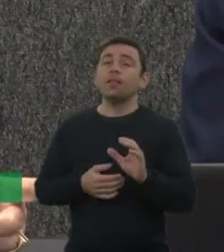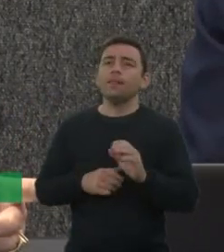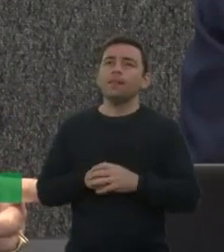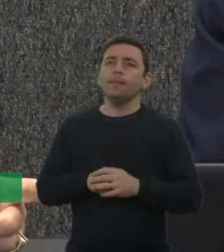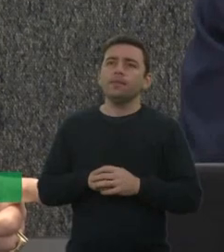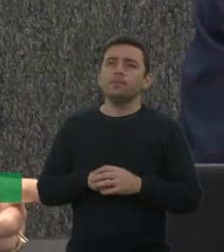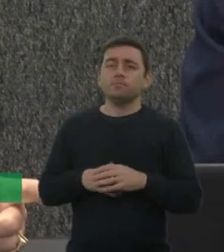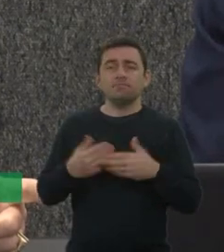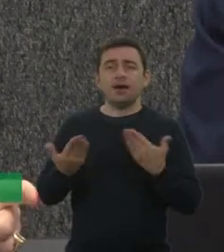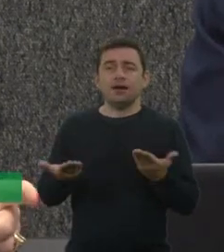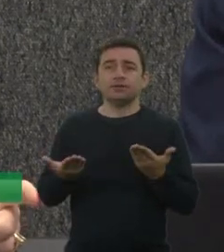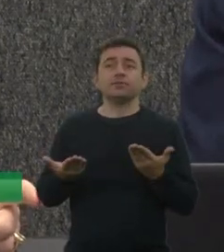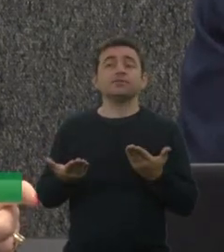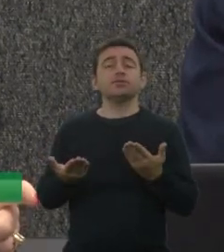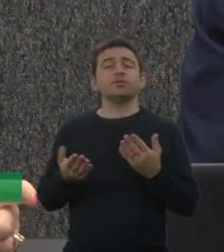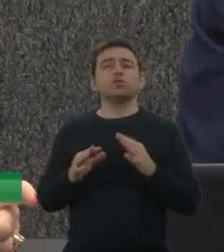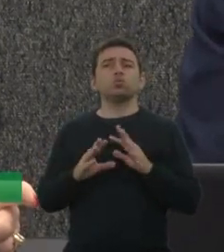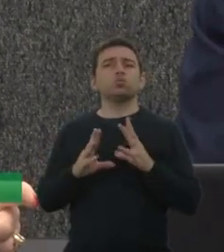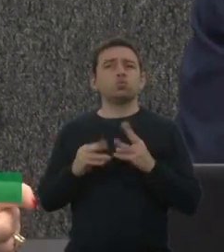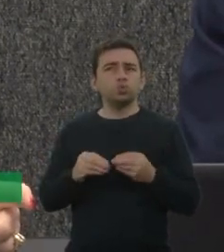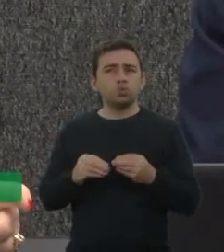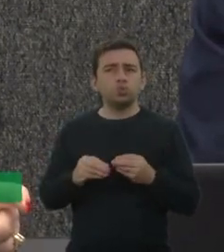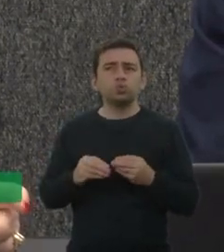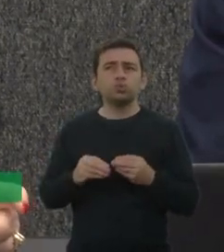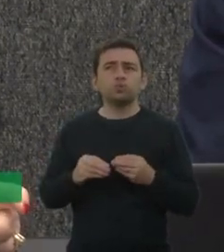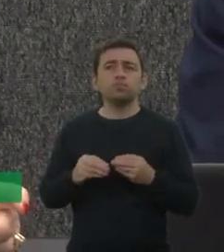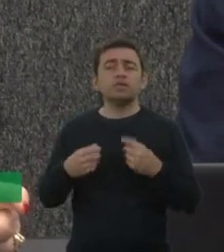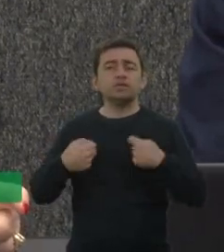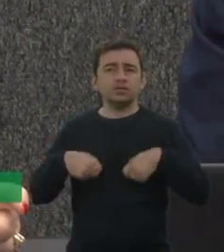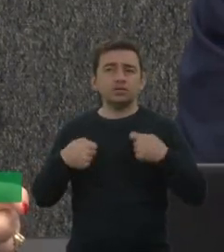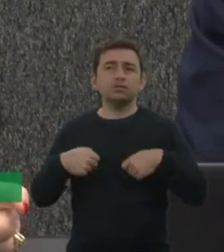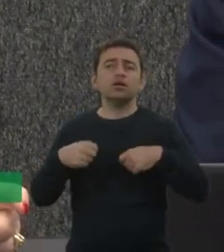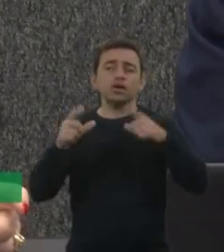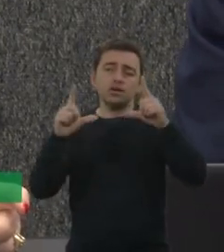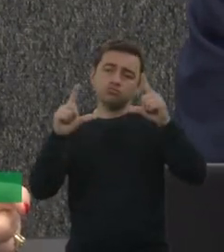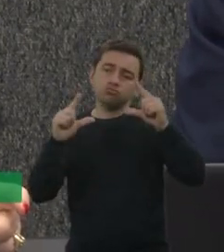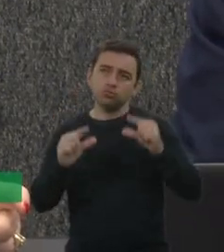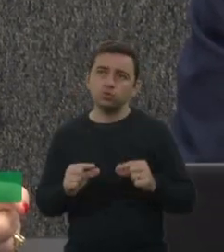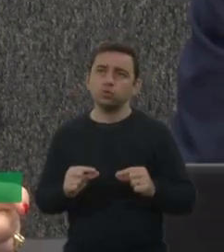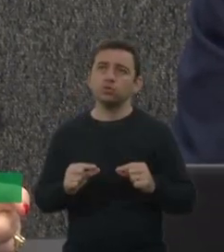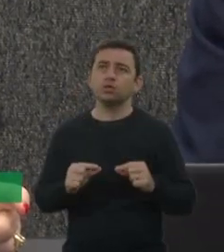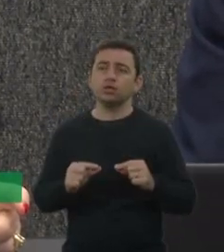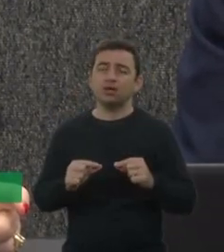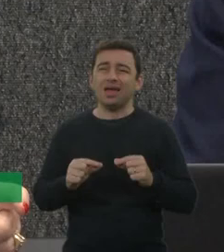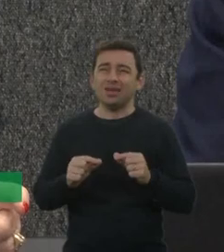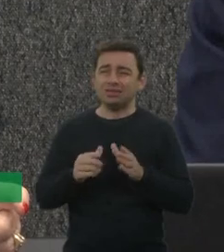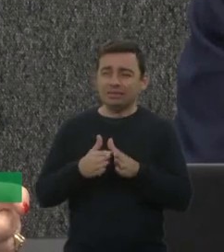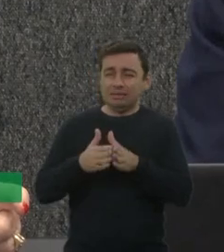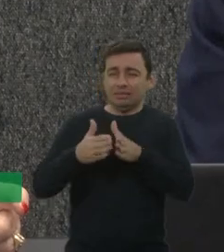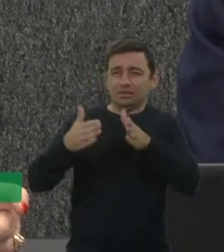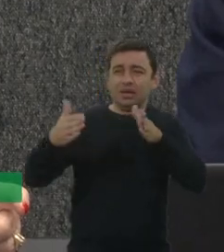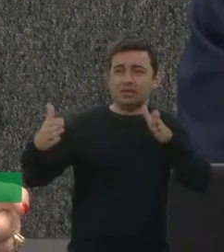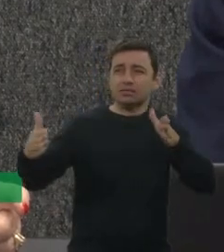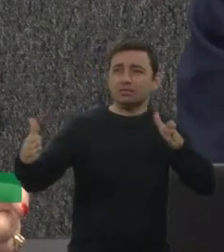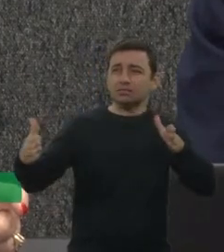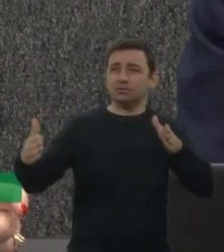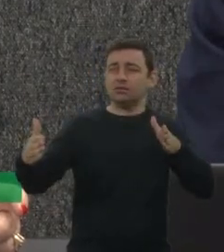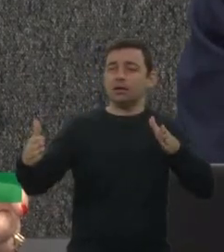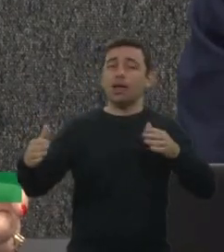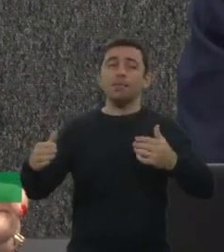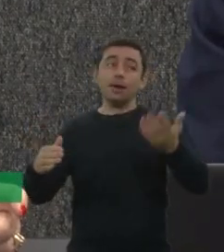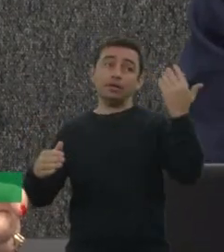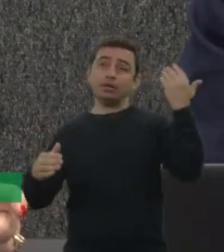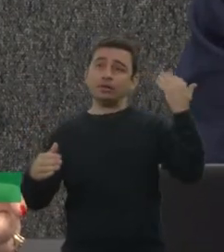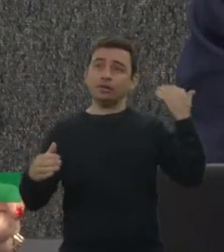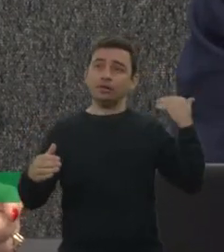tem, pelo menos reduzir o abismo, gente. E reduzir o abismo é lá atrás.